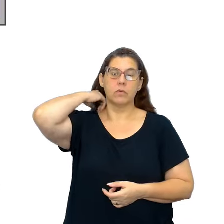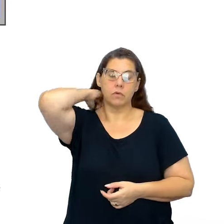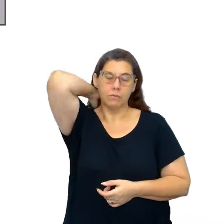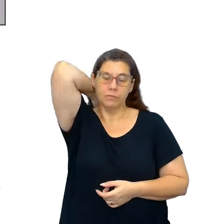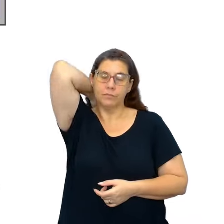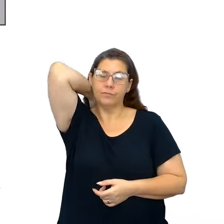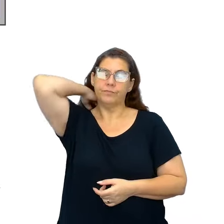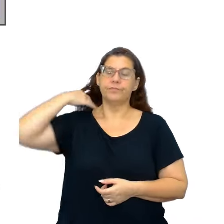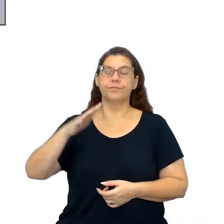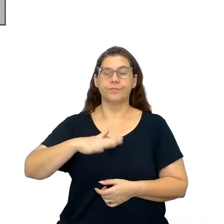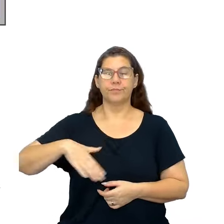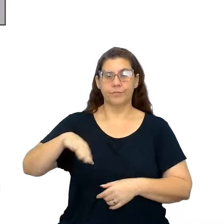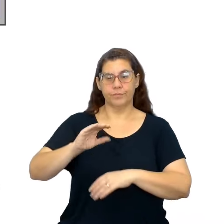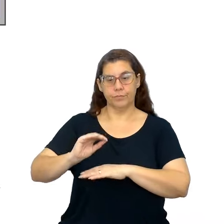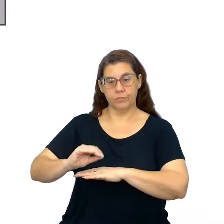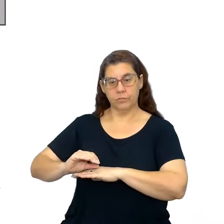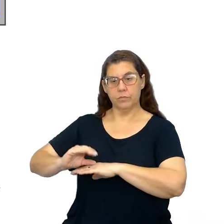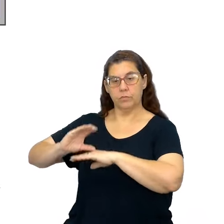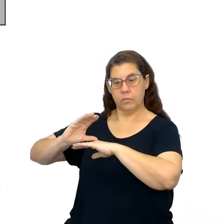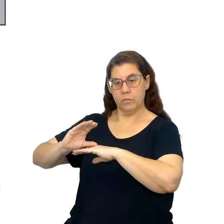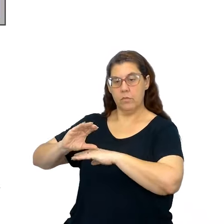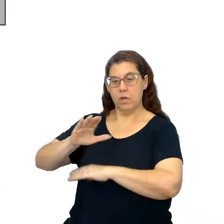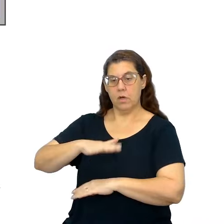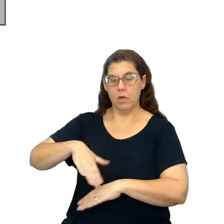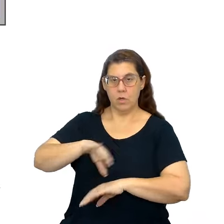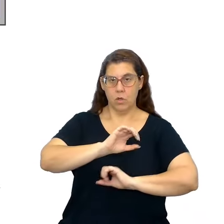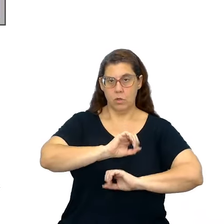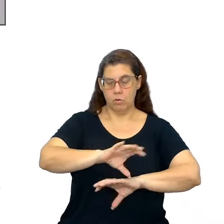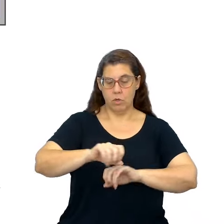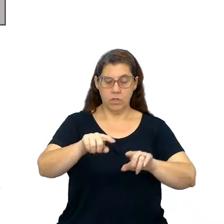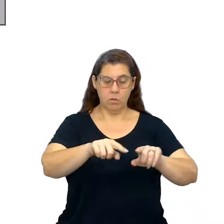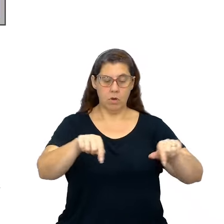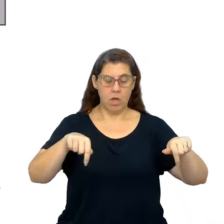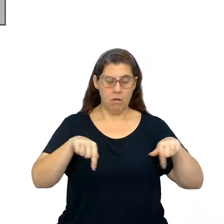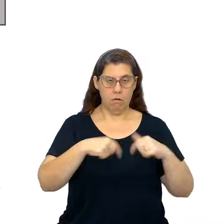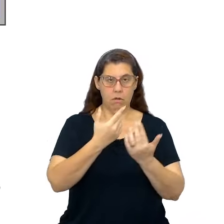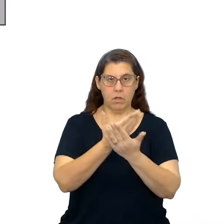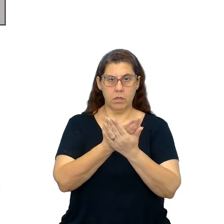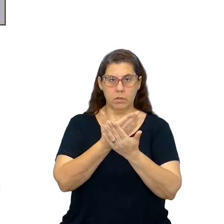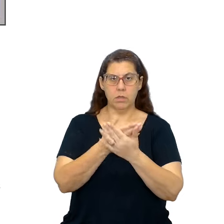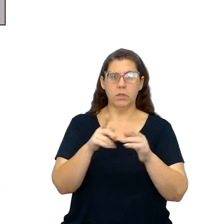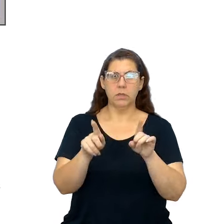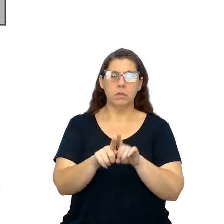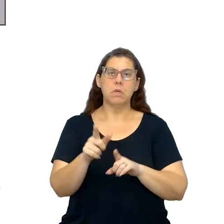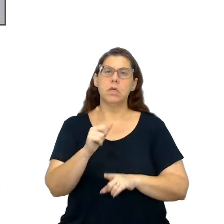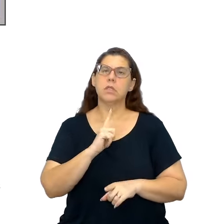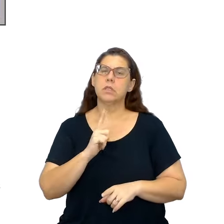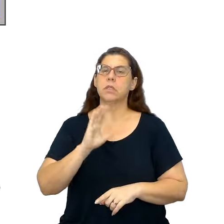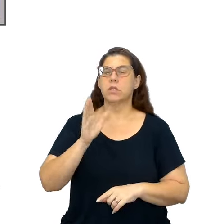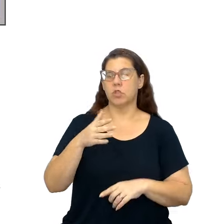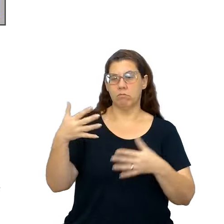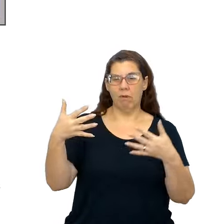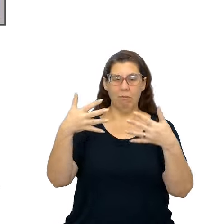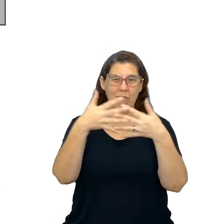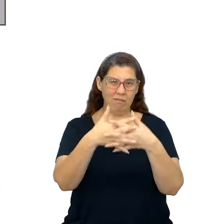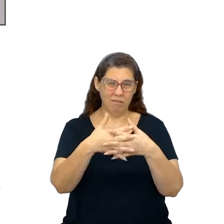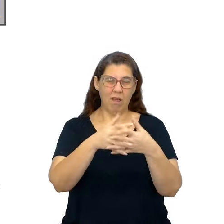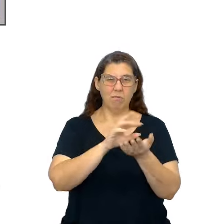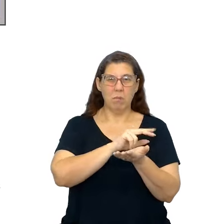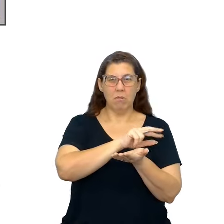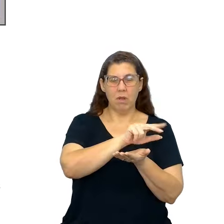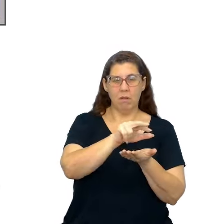do conhecimento, que é o espaço educacional da sala de aula, também já tem as suas